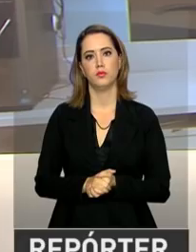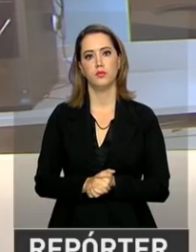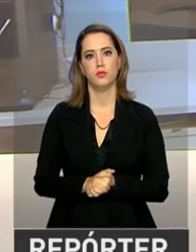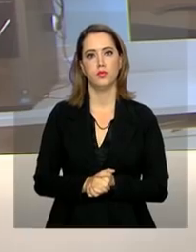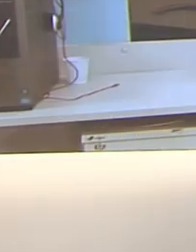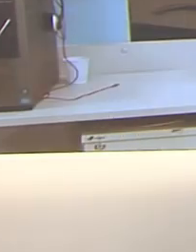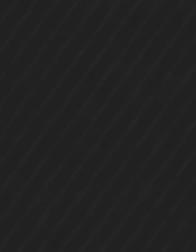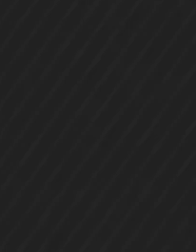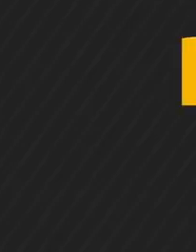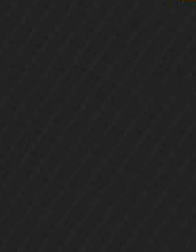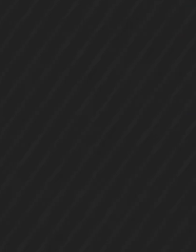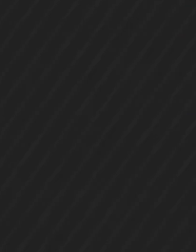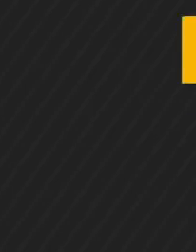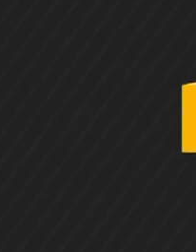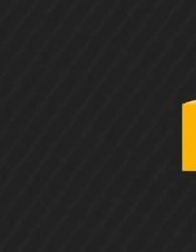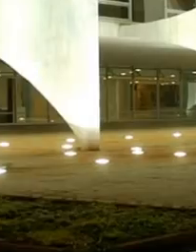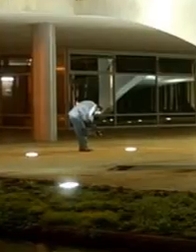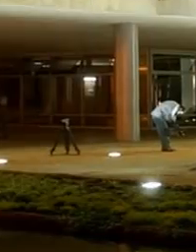federal.